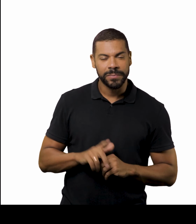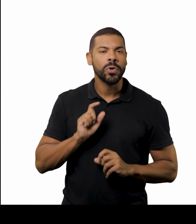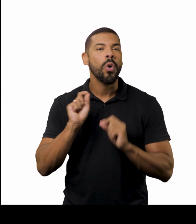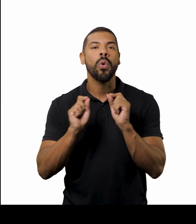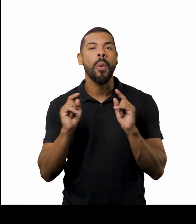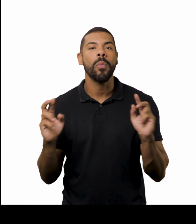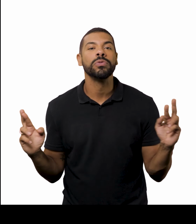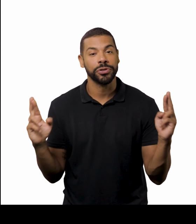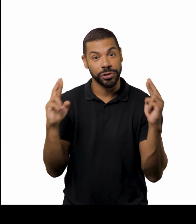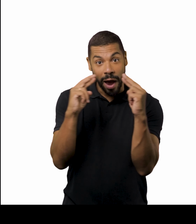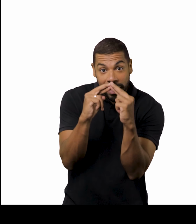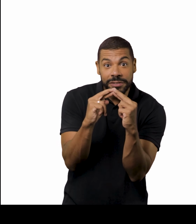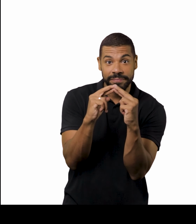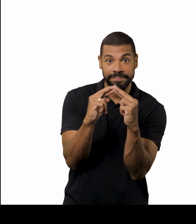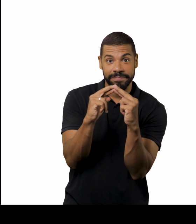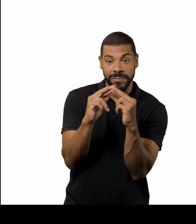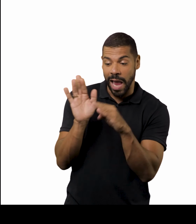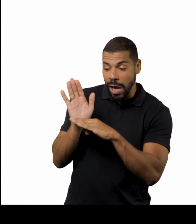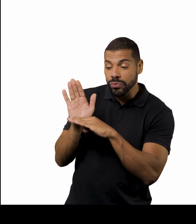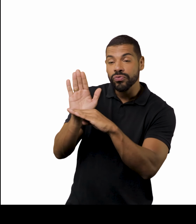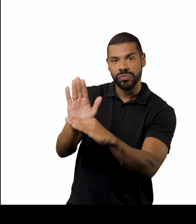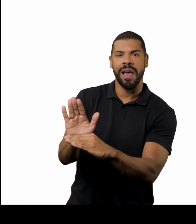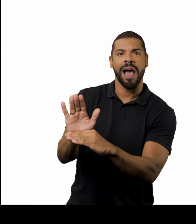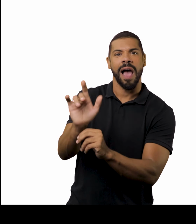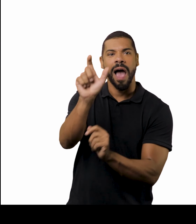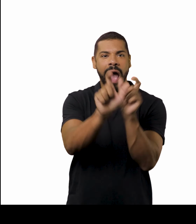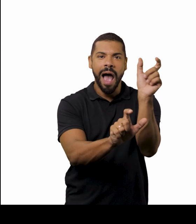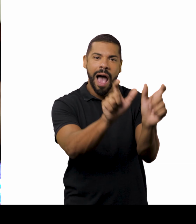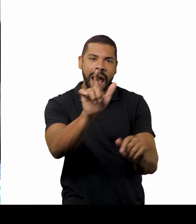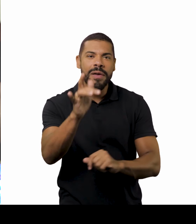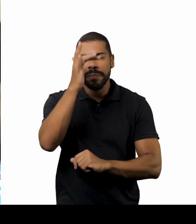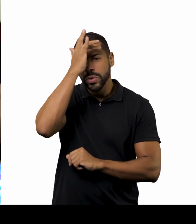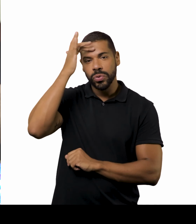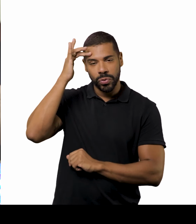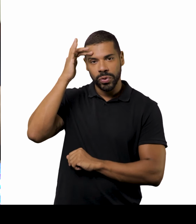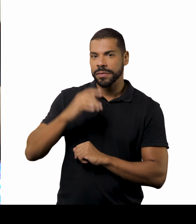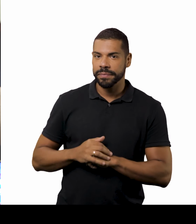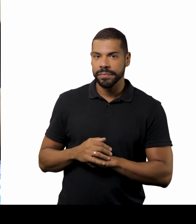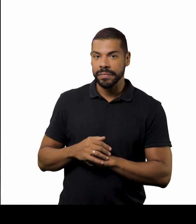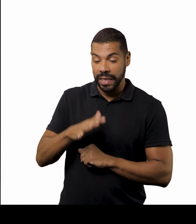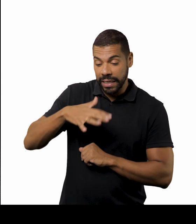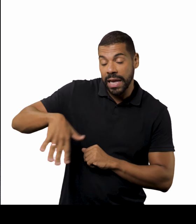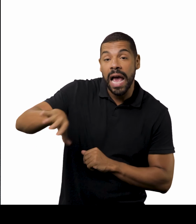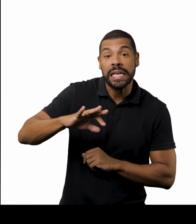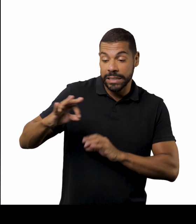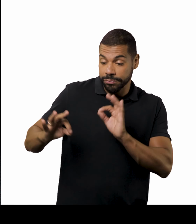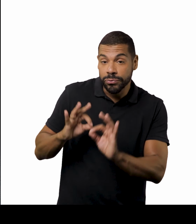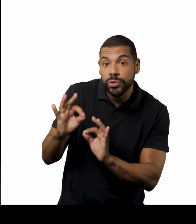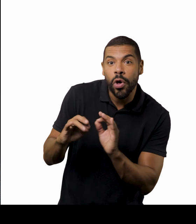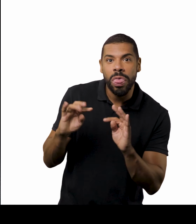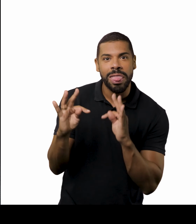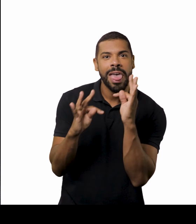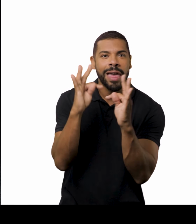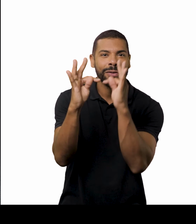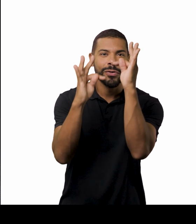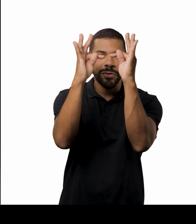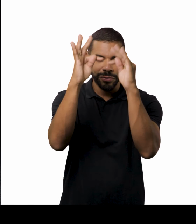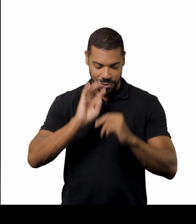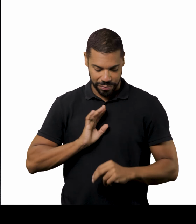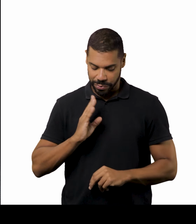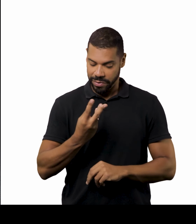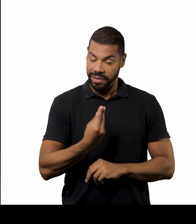com esse trabalho de rede, de abrigar as pessoas. E quando eu falo que transmutação têxtil é uma tecnologia